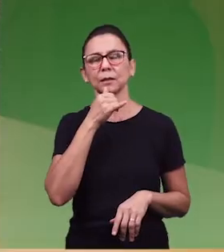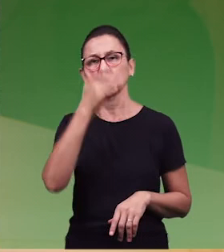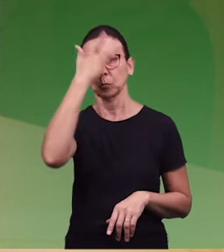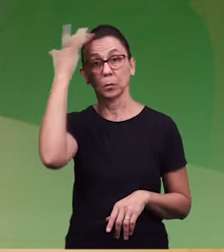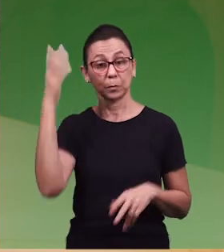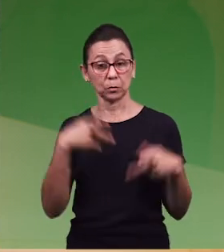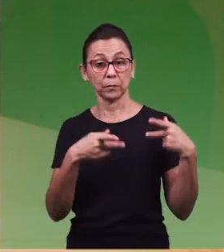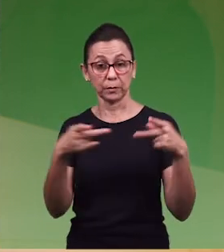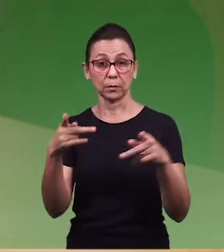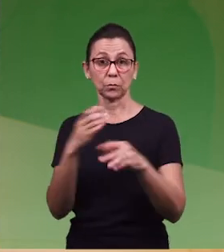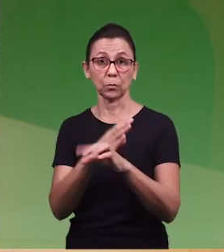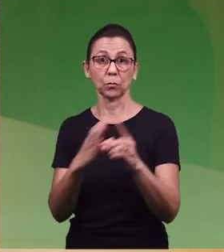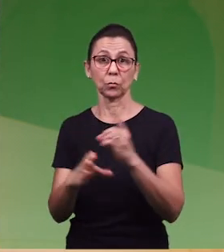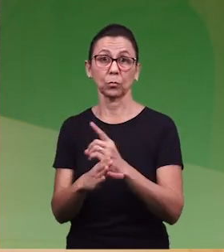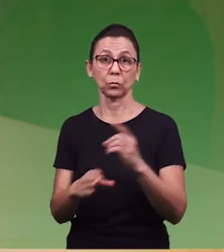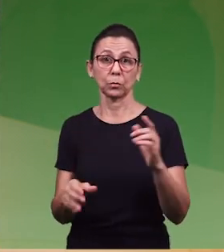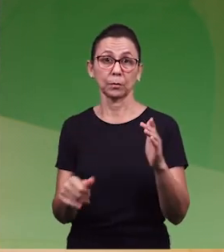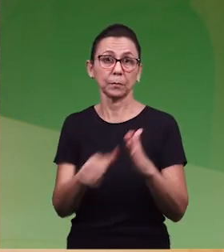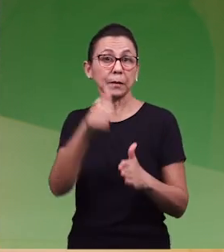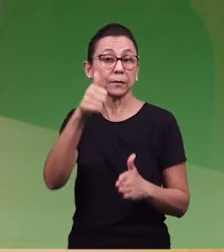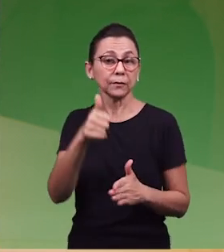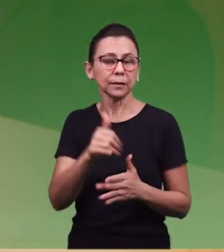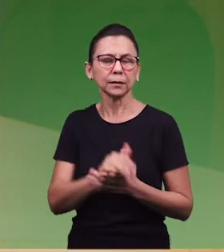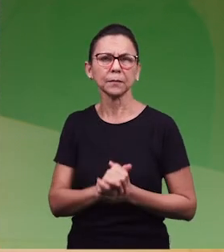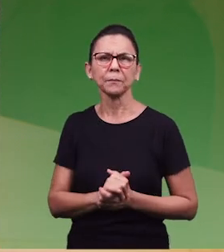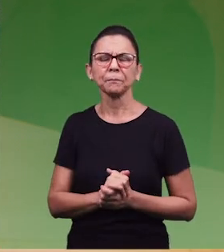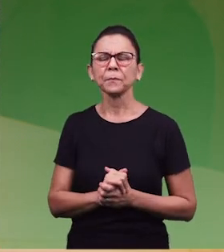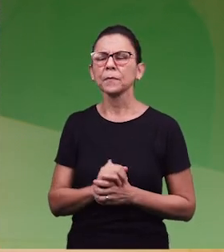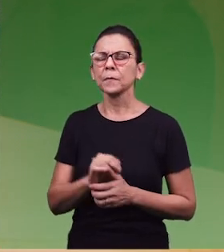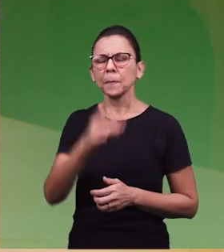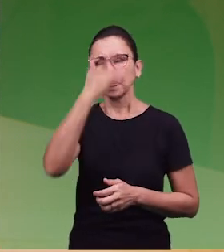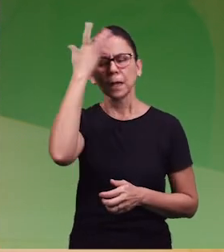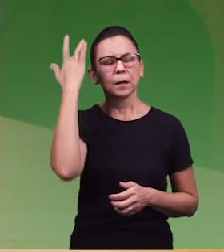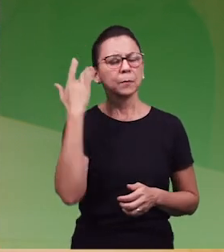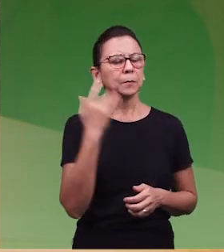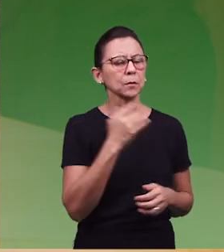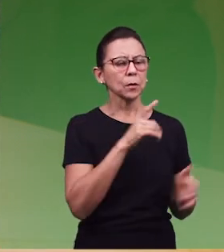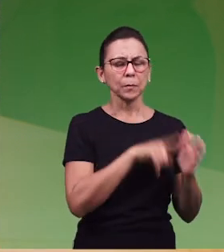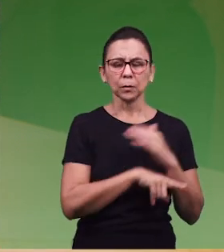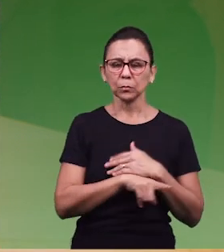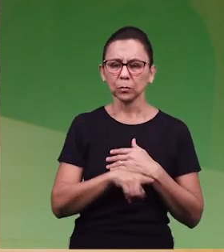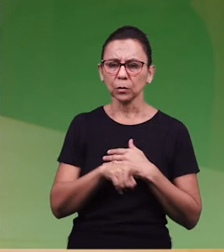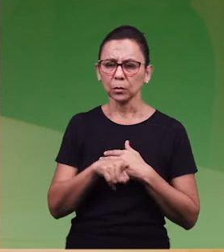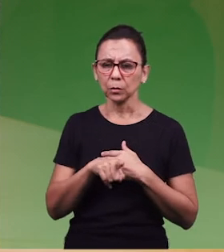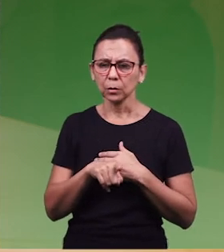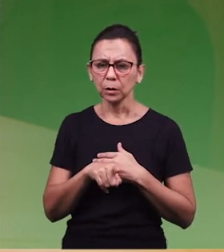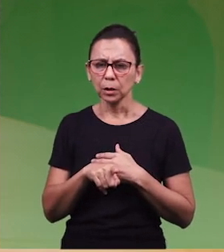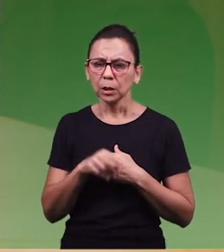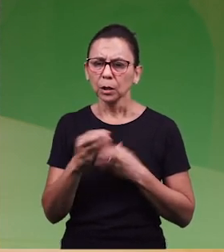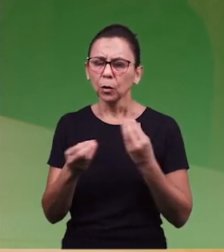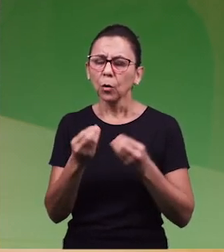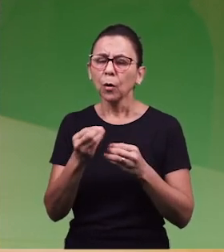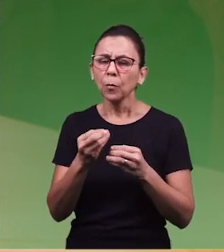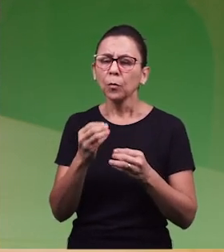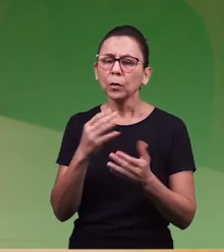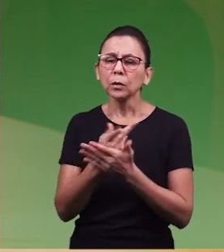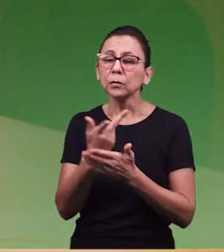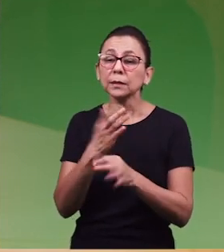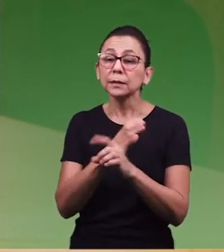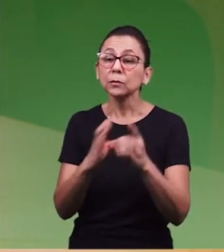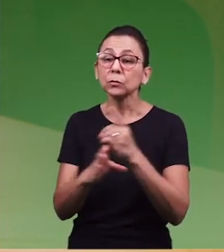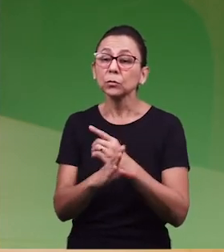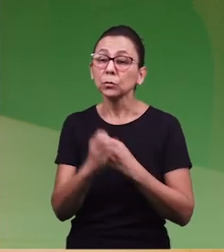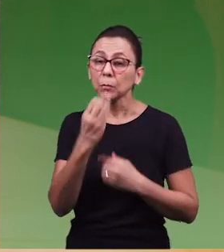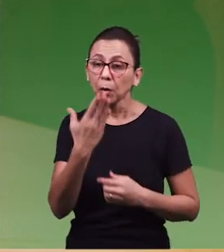vez, e alguém depois perguntou a ele como é que foi o culto. Ele disse assim, o culto? Não, os cultos. Ele disse, mas por que os cultos? Sim, porque terminou o culto, os